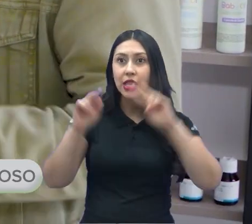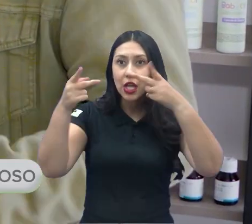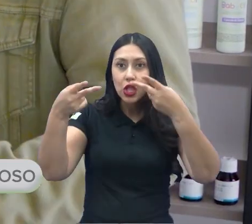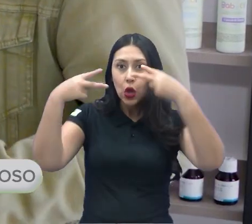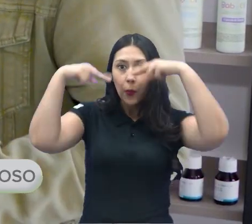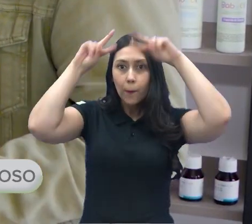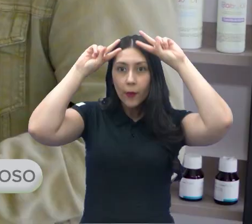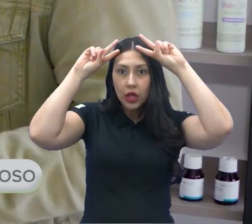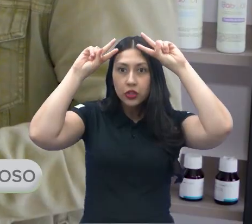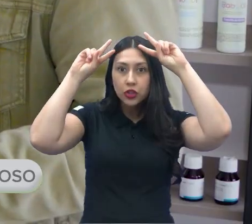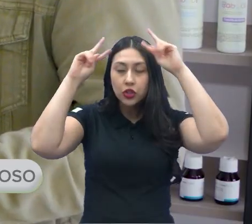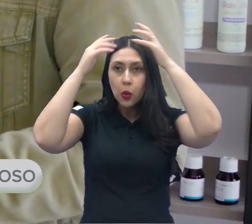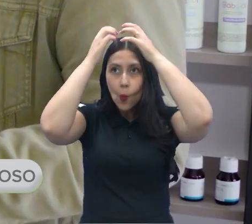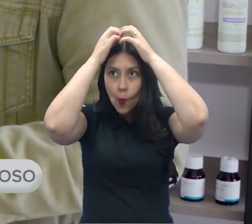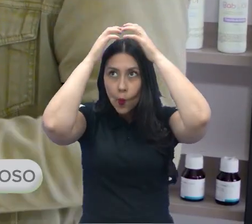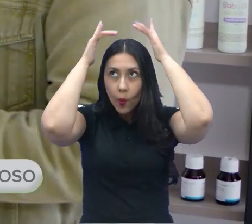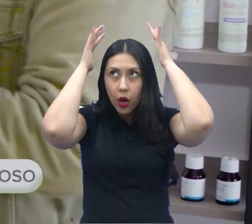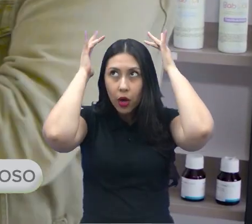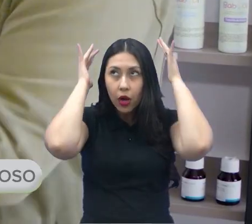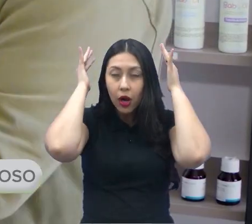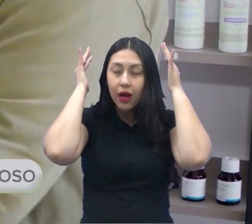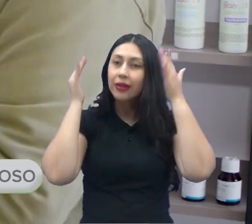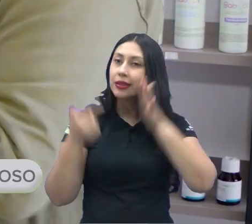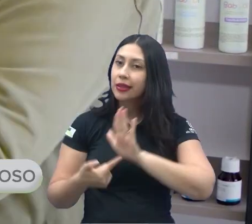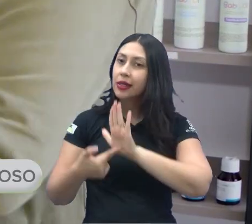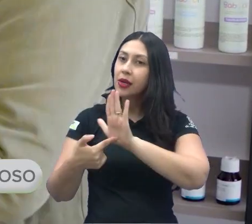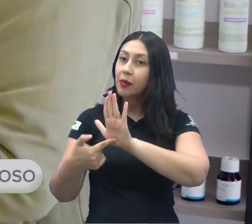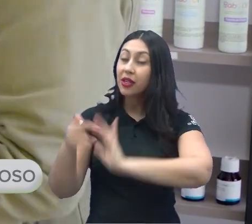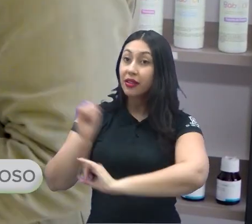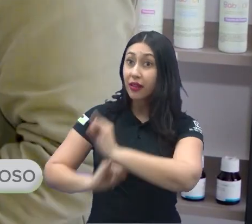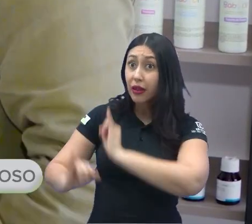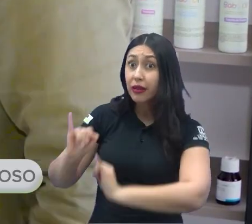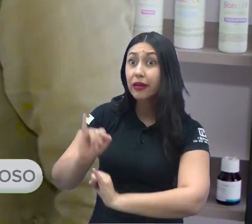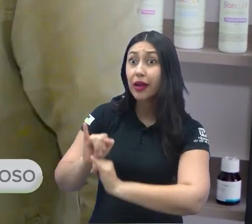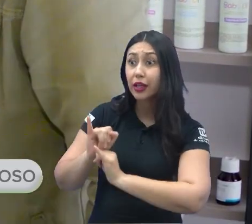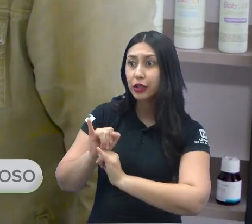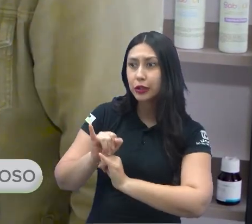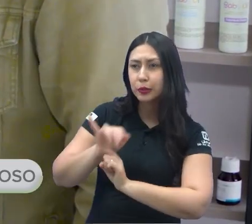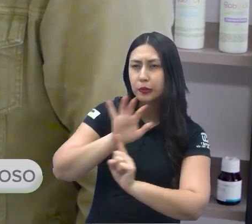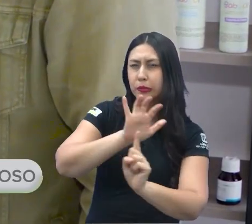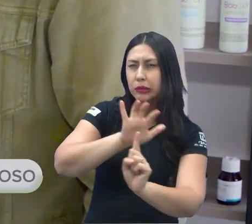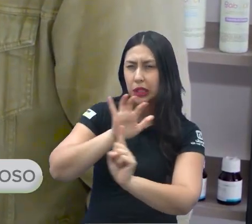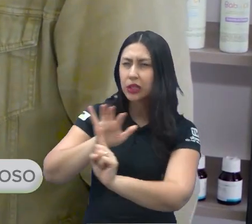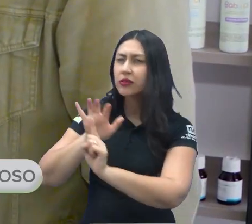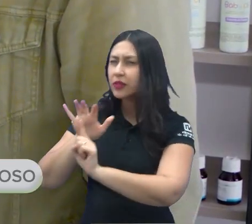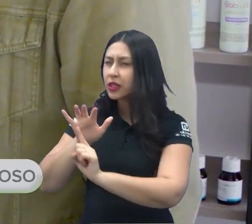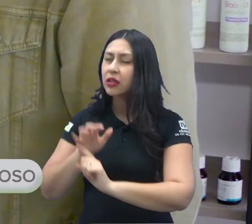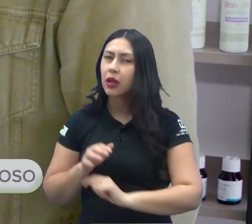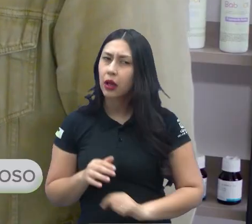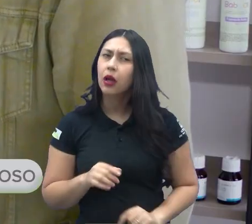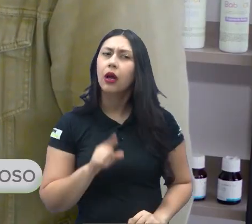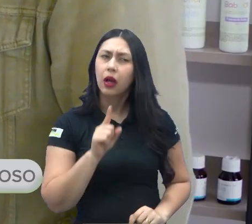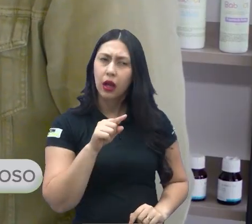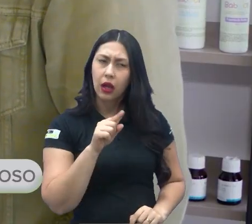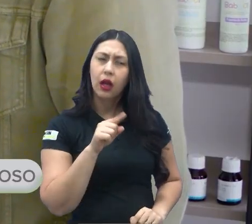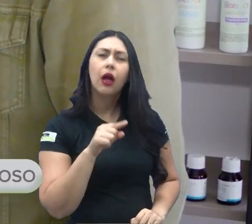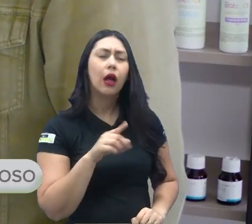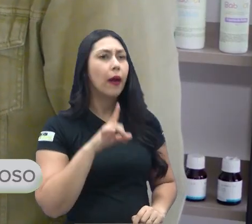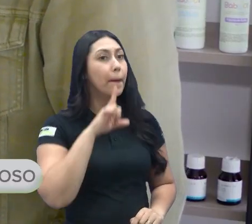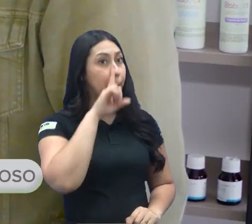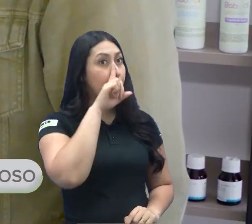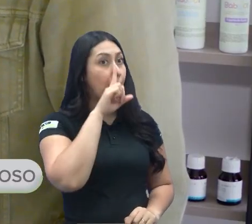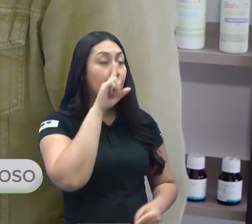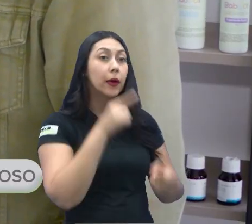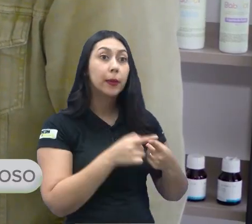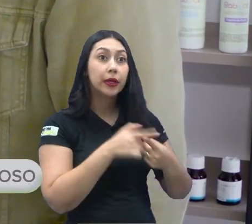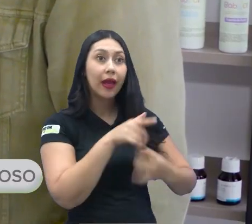também prótese. Isso aí mostra como a internet acaba envolvendo as pessoas, né, Bruna? Esse é um jogo meio perigoso, porque a internet ela pega a